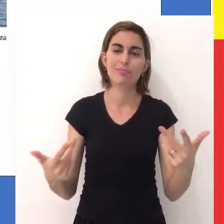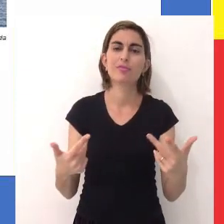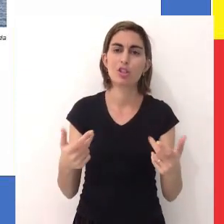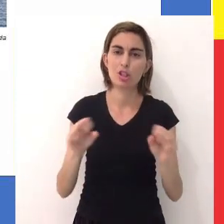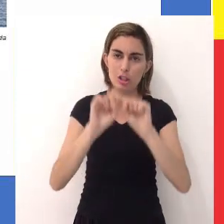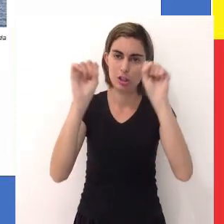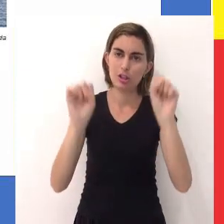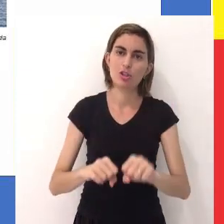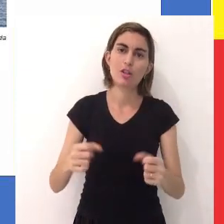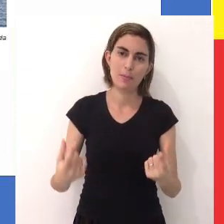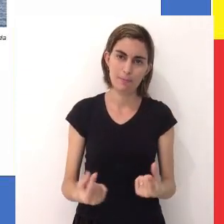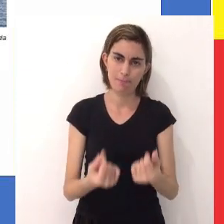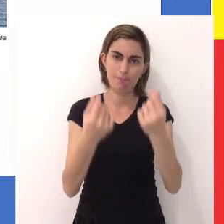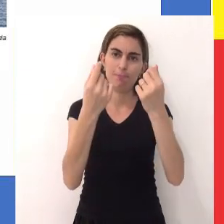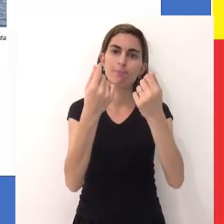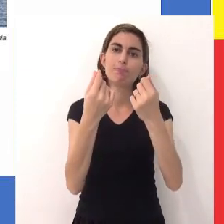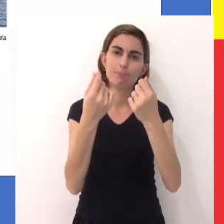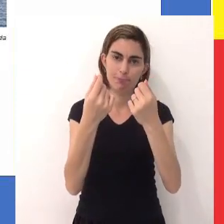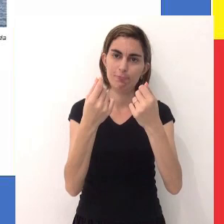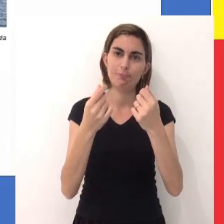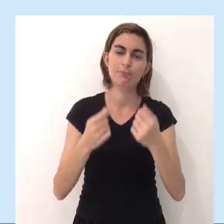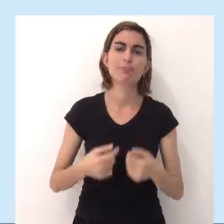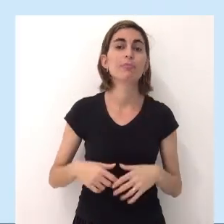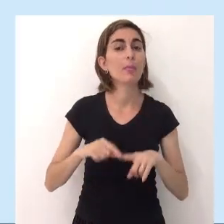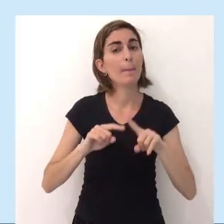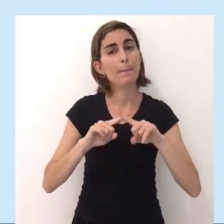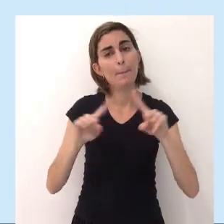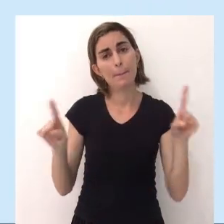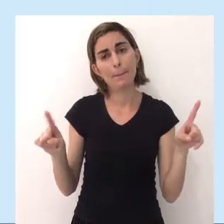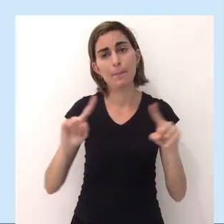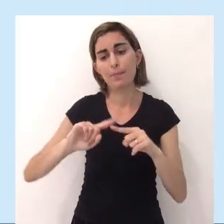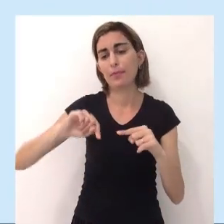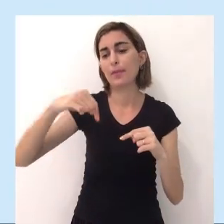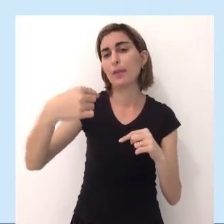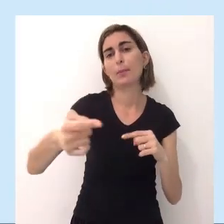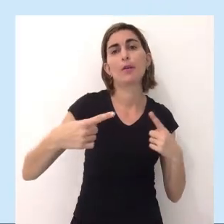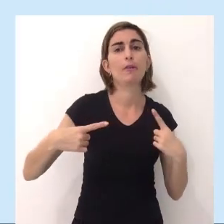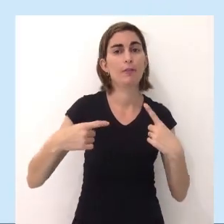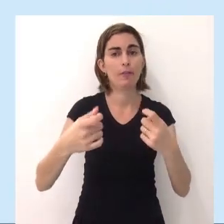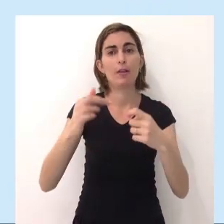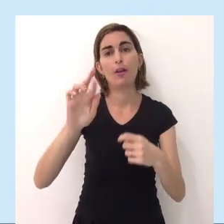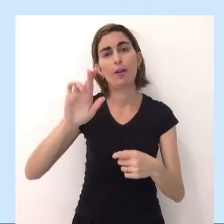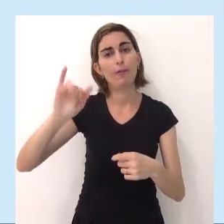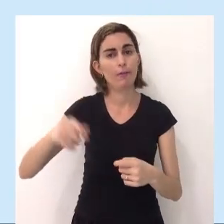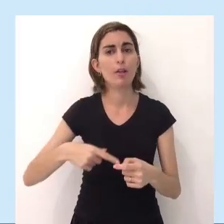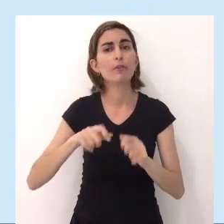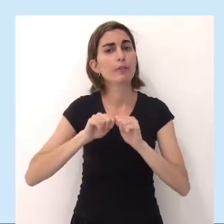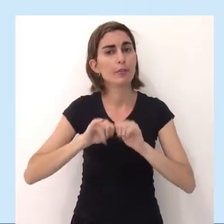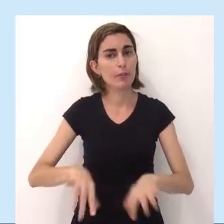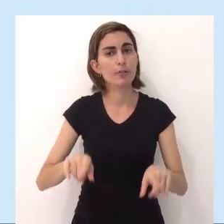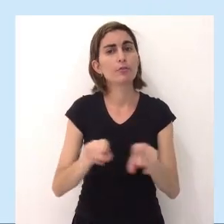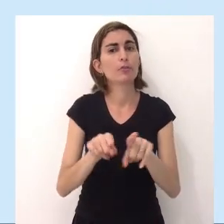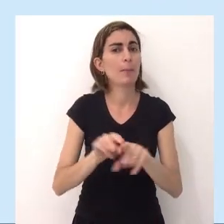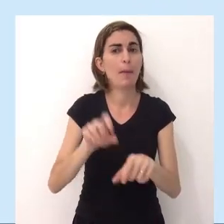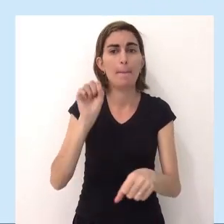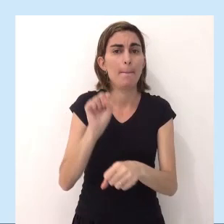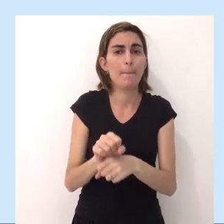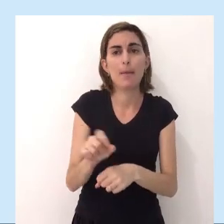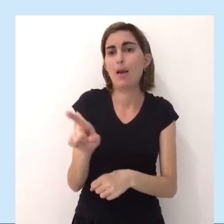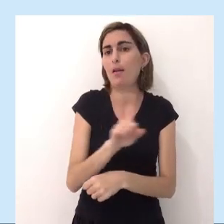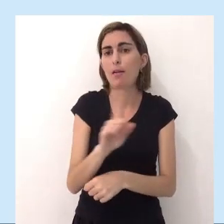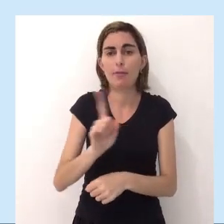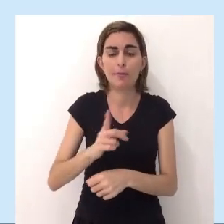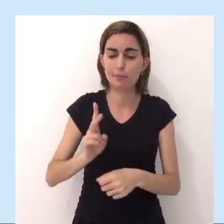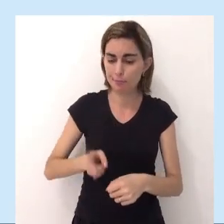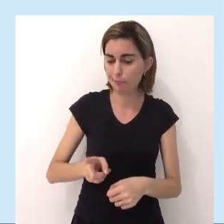sistema econômico instalado, o modelo econômico instalado. Mas após a Guerra Fria a gente também vai ver que esses gastos eles não param